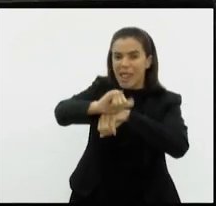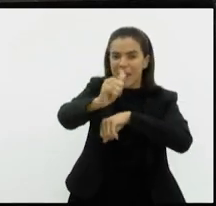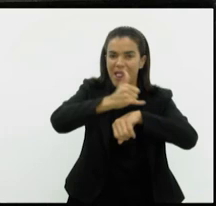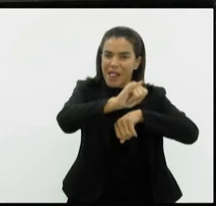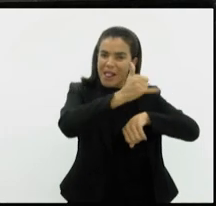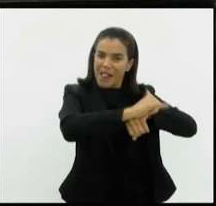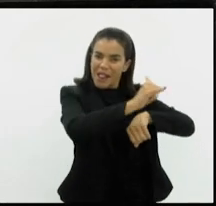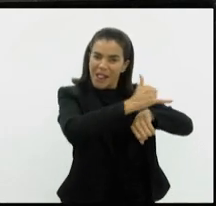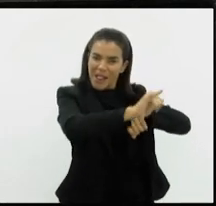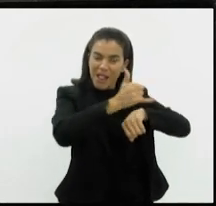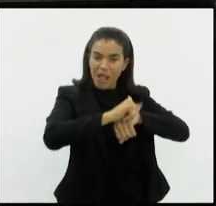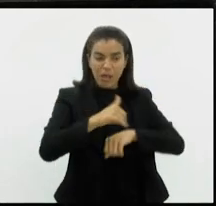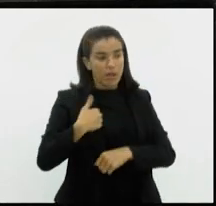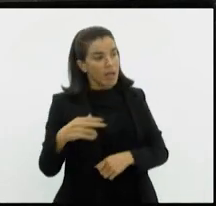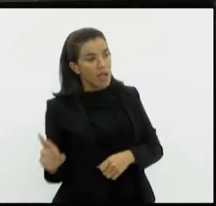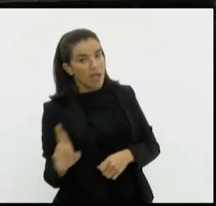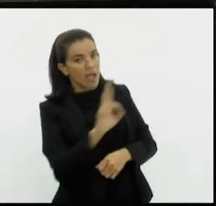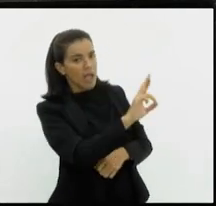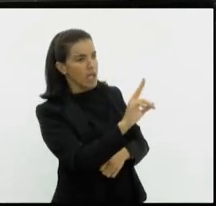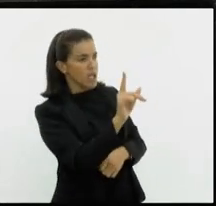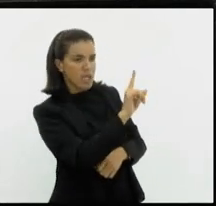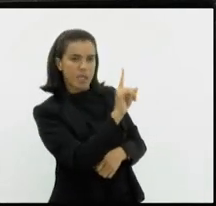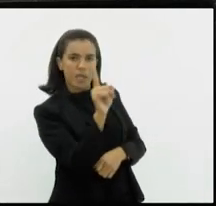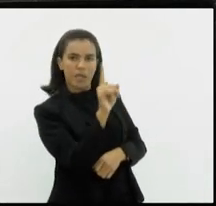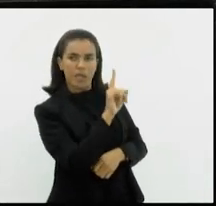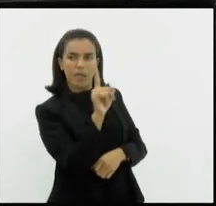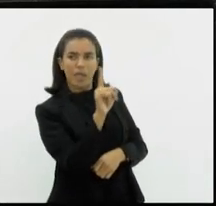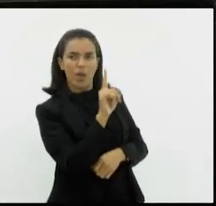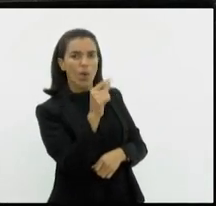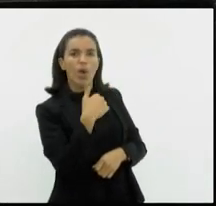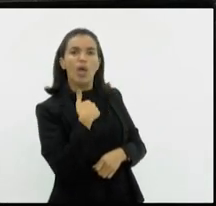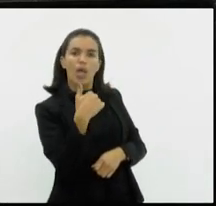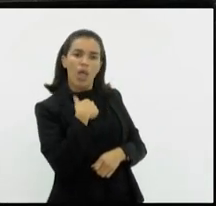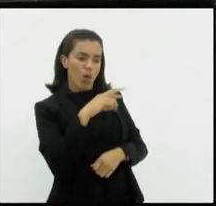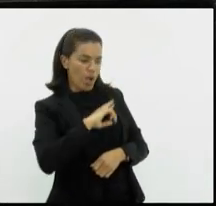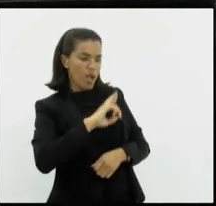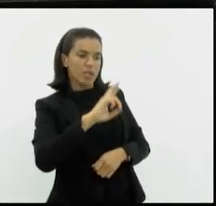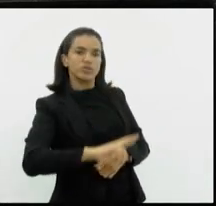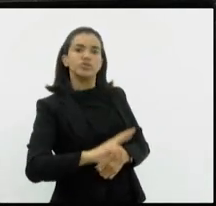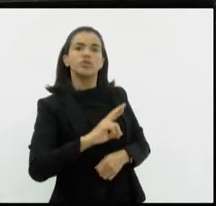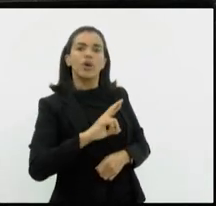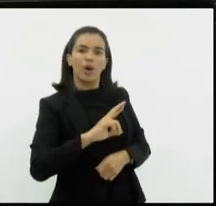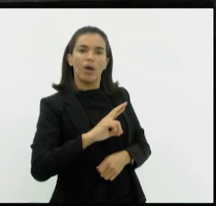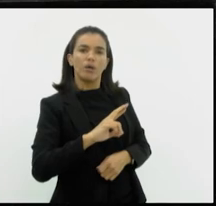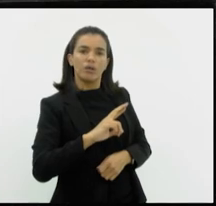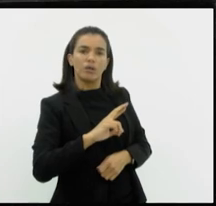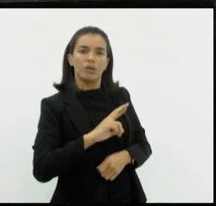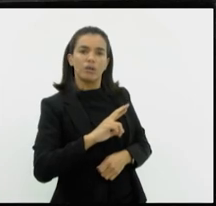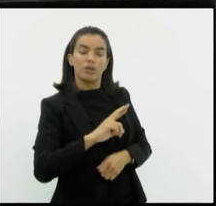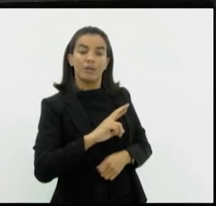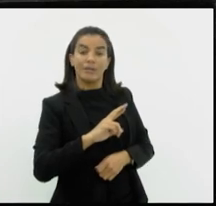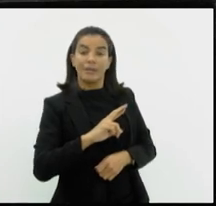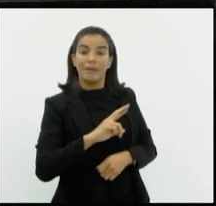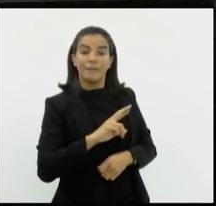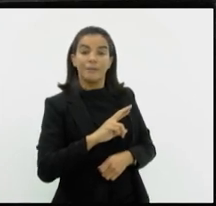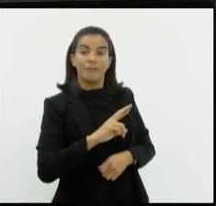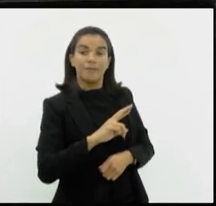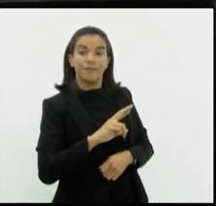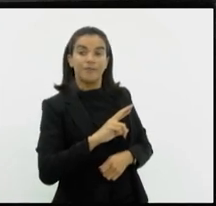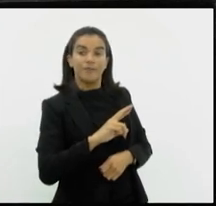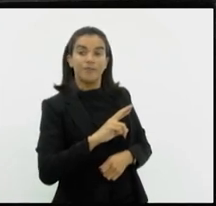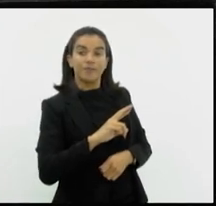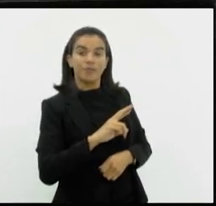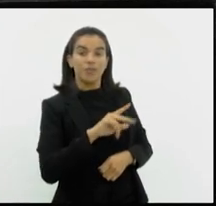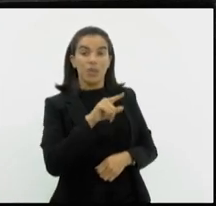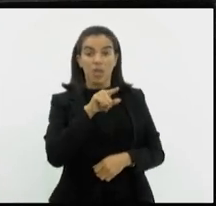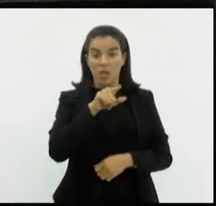pessoas ela disse não eu eu sou religiosa né e